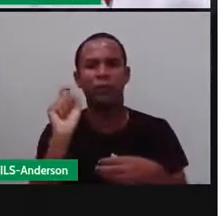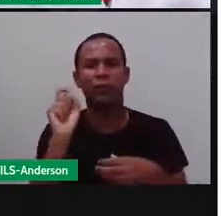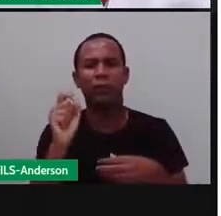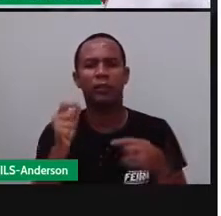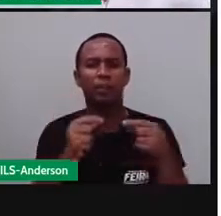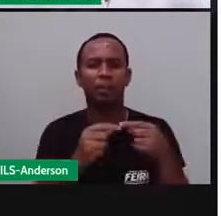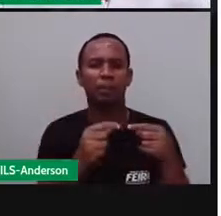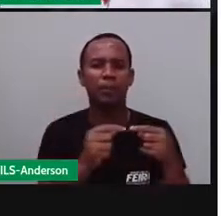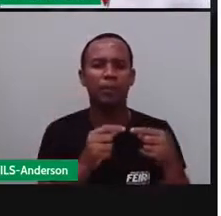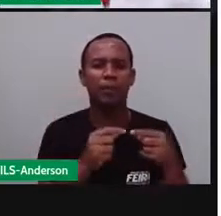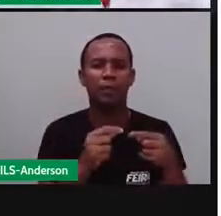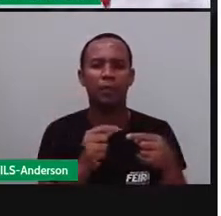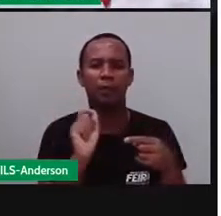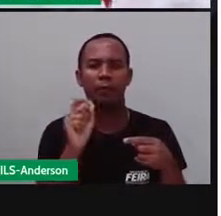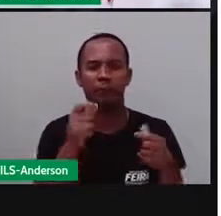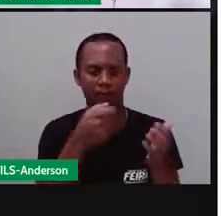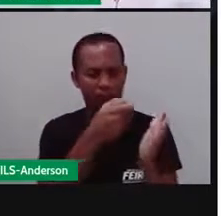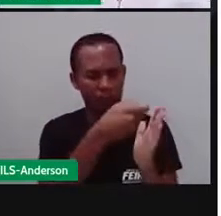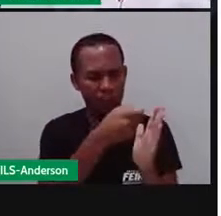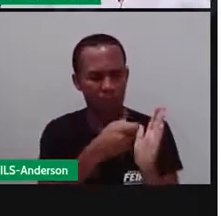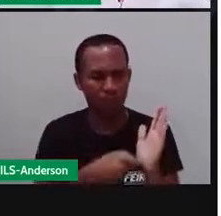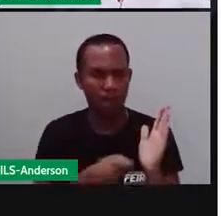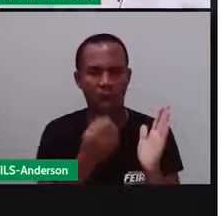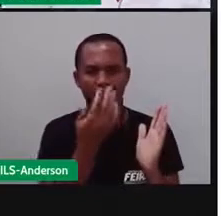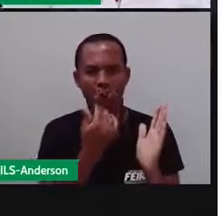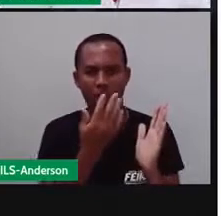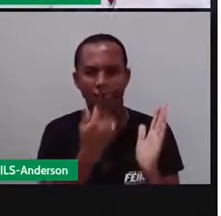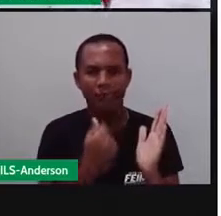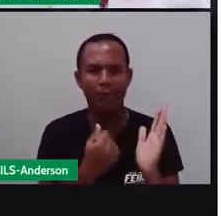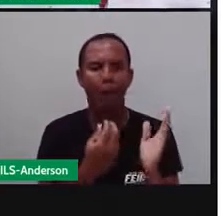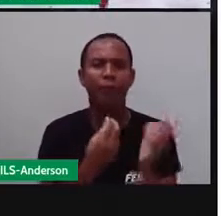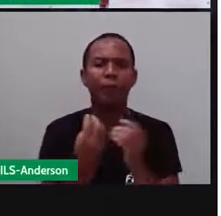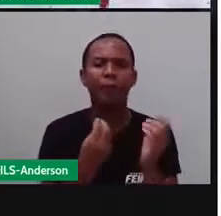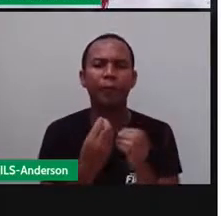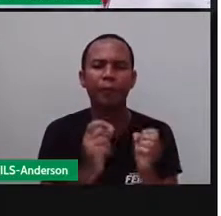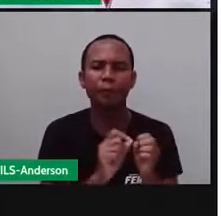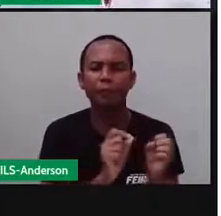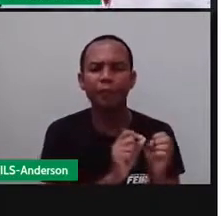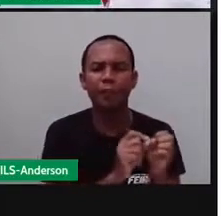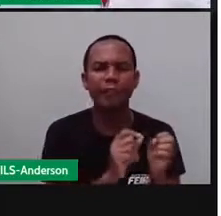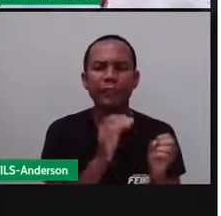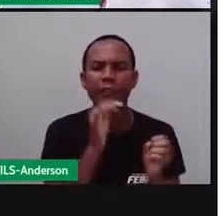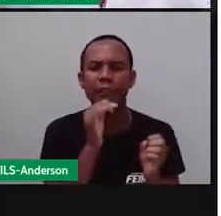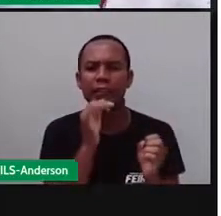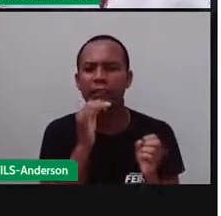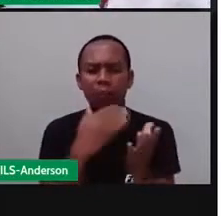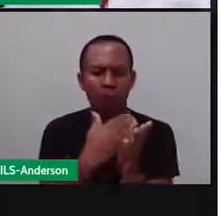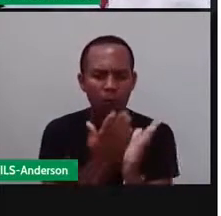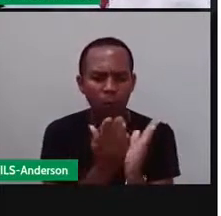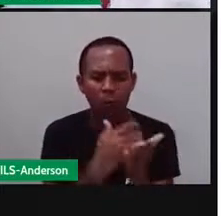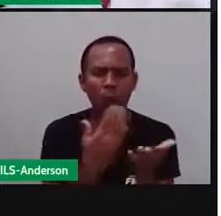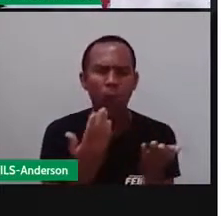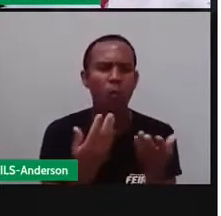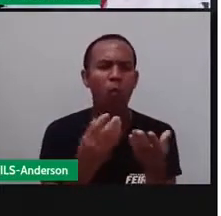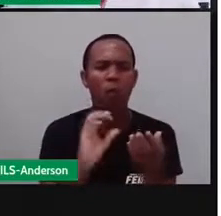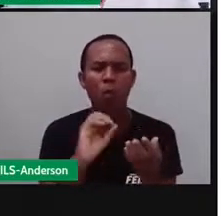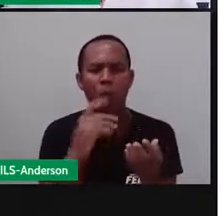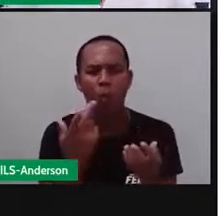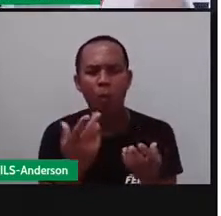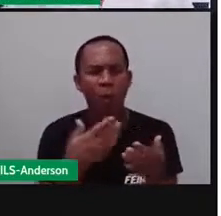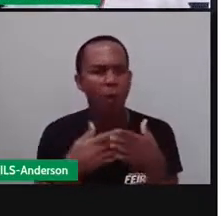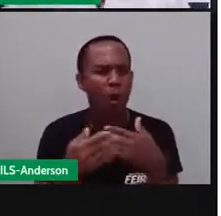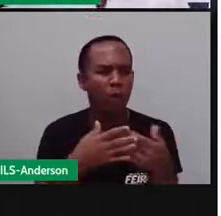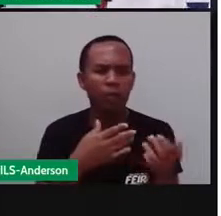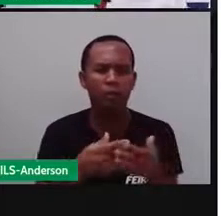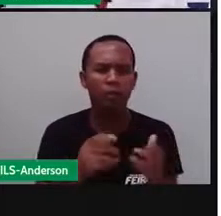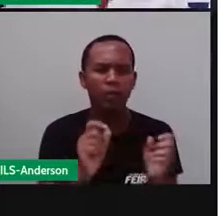a Pró falou, olha, precisa ter uma anotação. Então, quando a gente anota a receita, né, quando a gente faz um livro de receitas, não precisa a gente ter